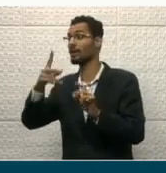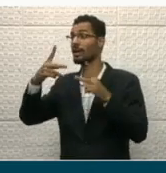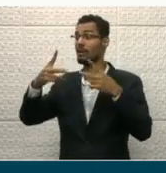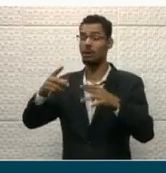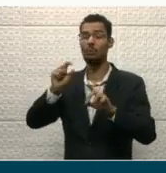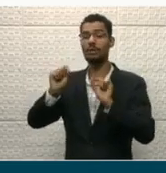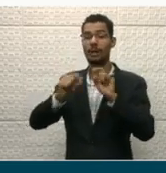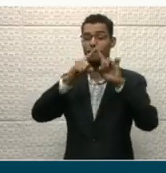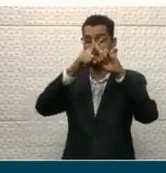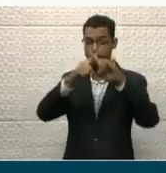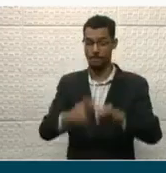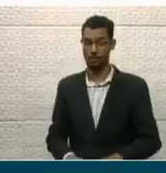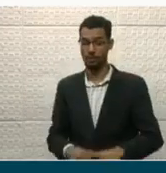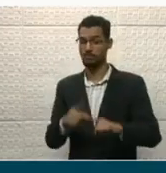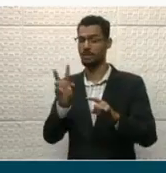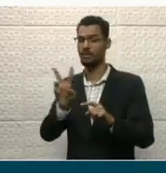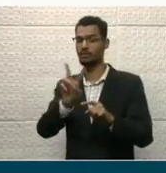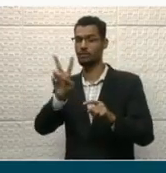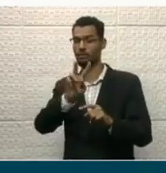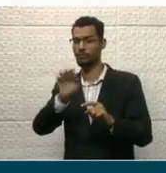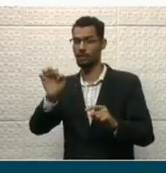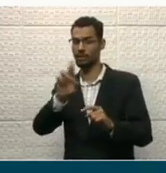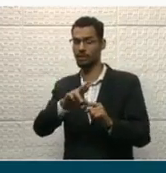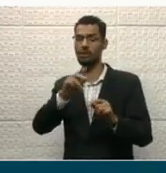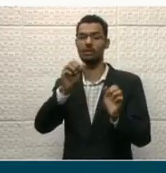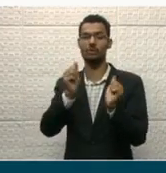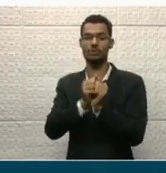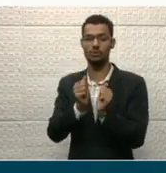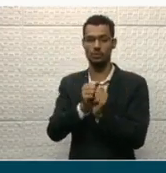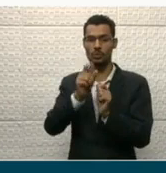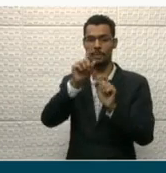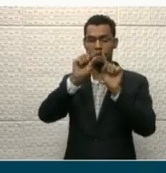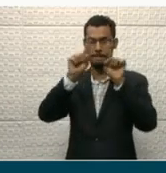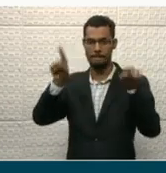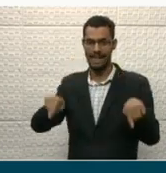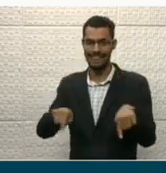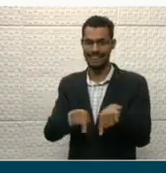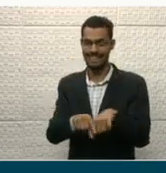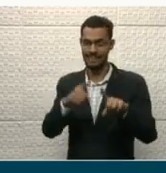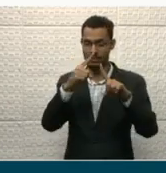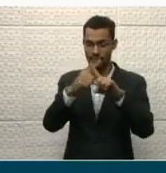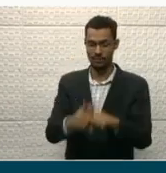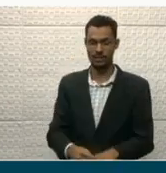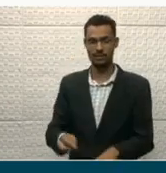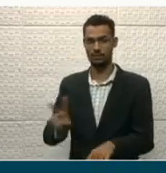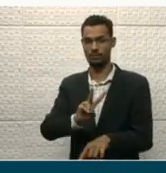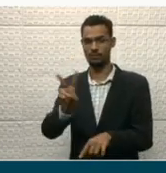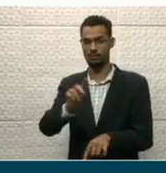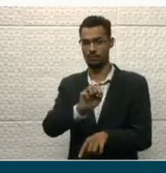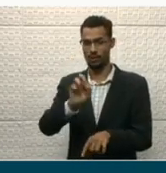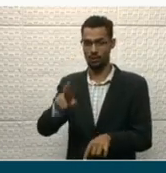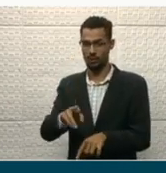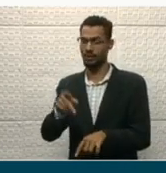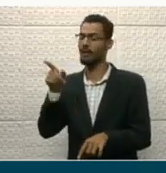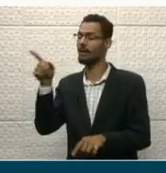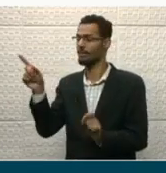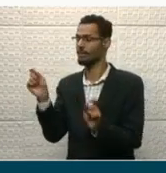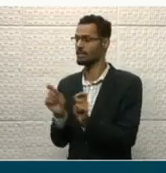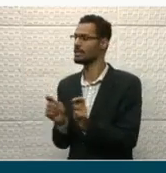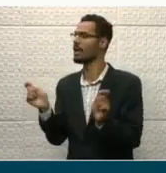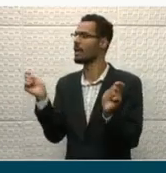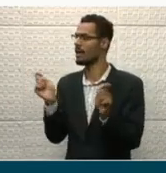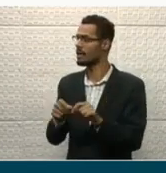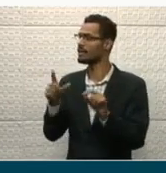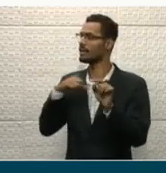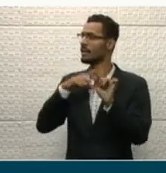a multiplicar esse vetor pela matriz. Então, matriz vezes o vetor. Então, é assim que nós determinamos